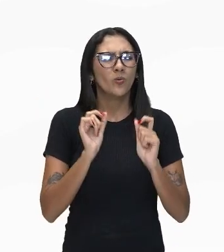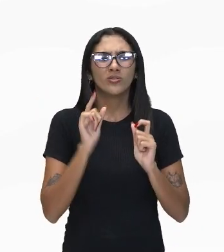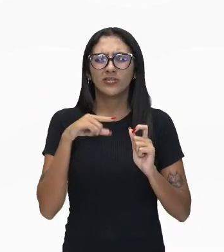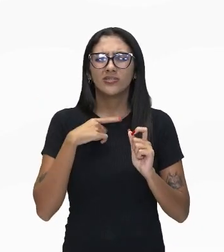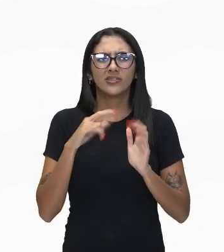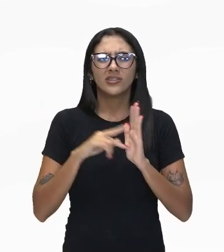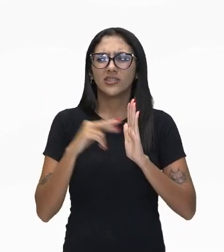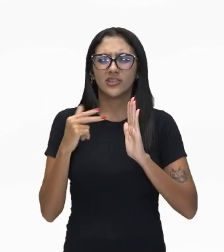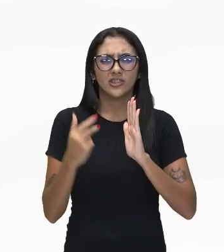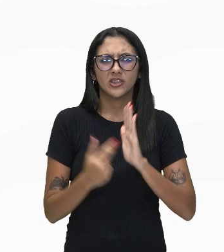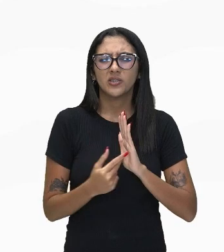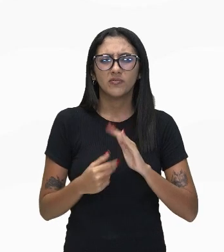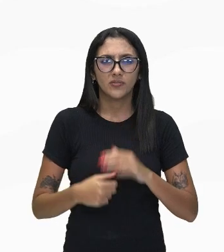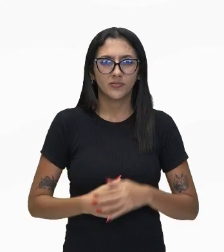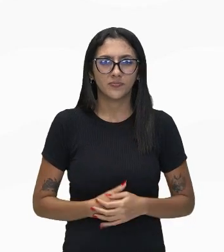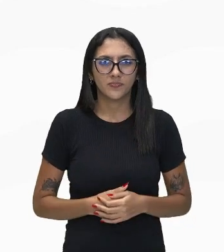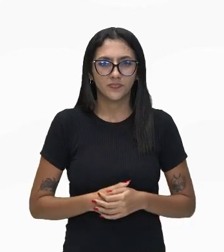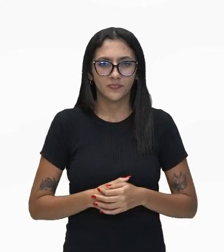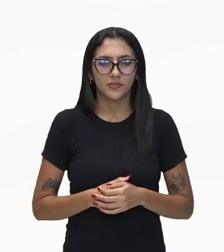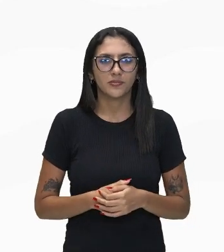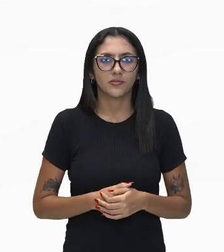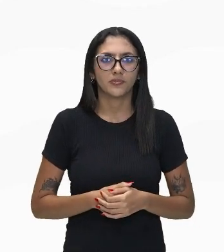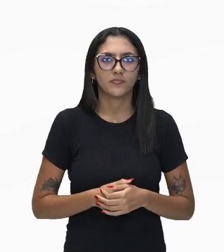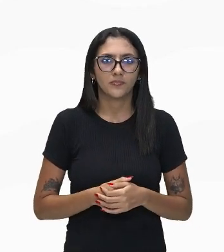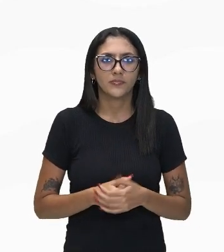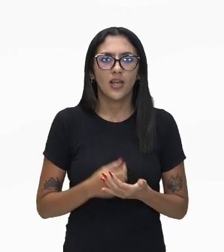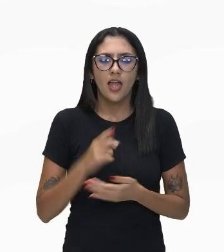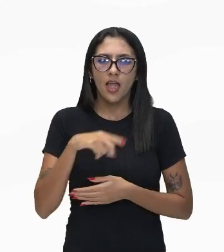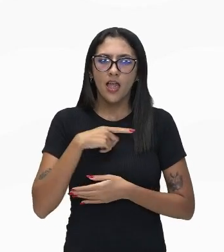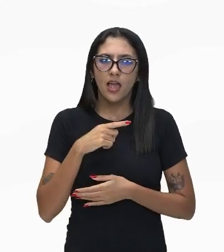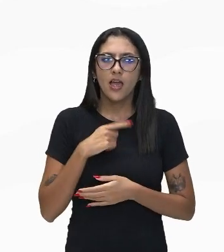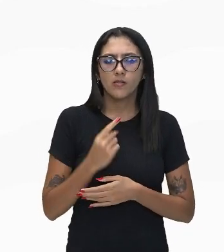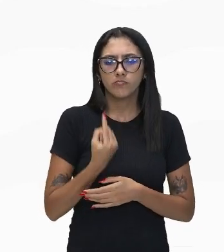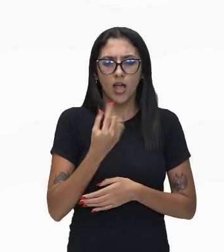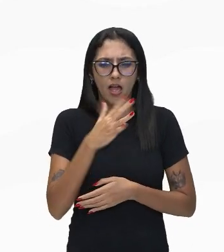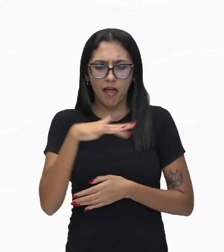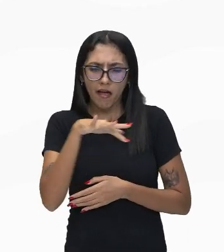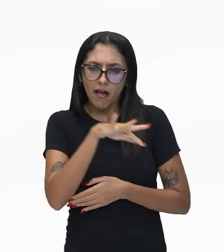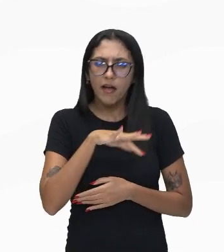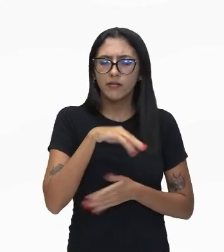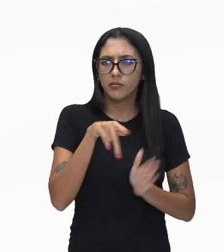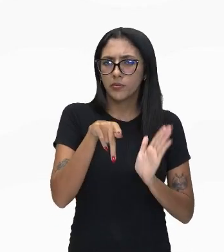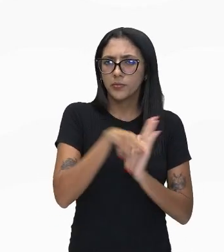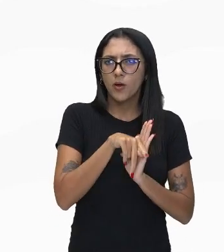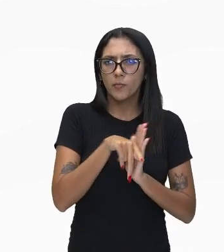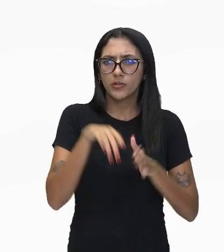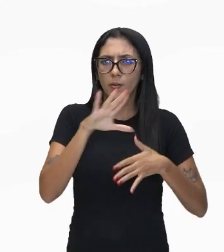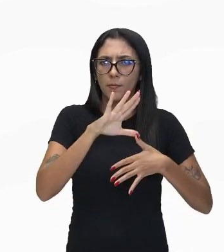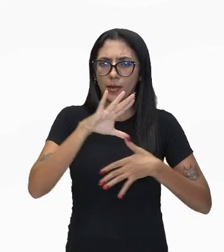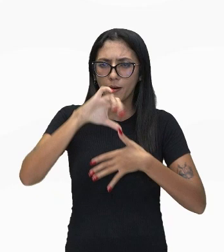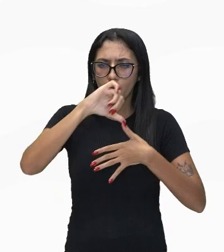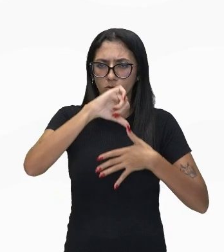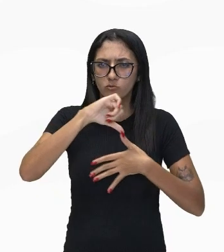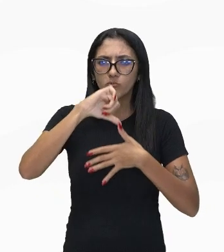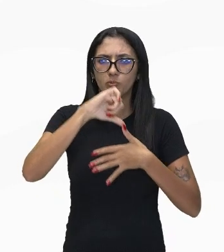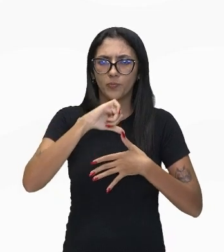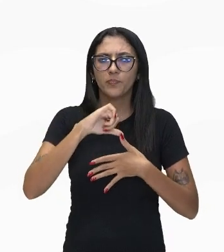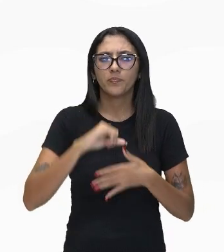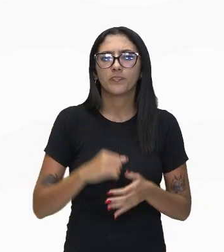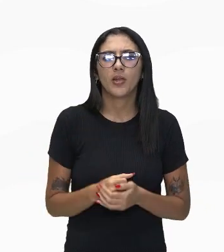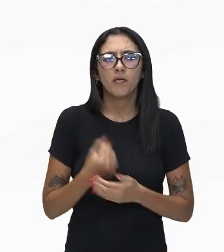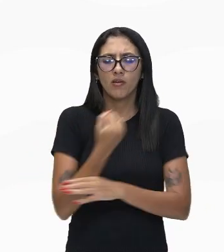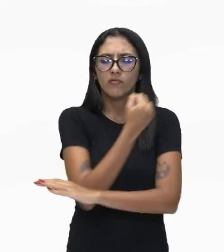Pan-Amazônia? Pan-Amazônia, turma, é uma região da América do Sul caracterizada pela presença de florestas